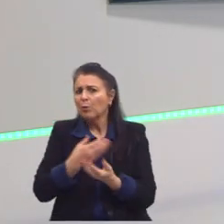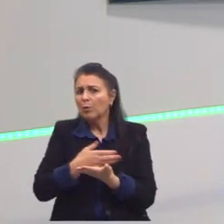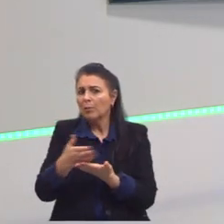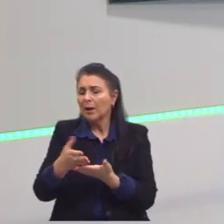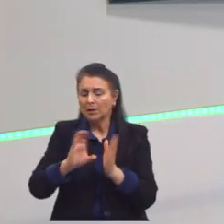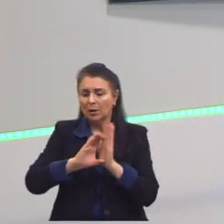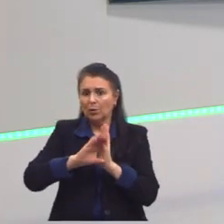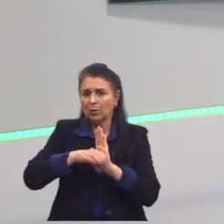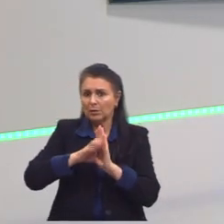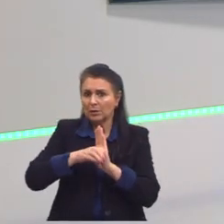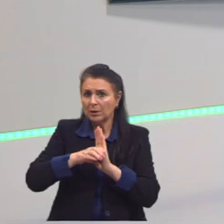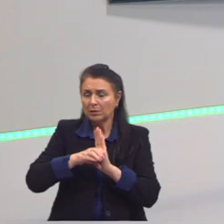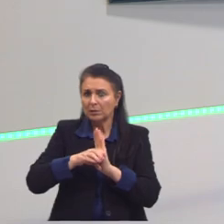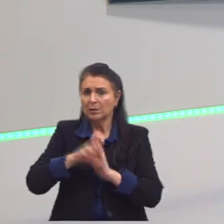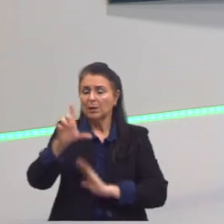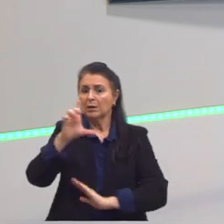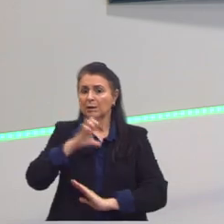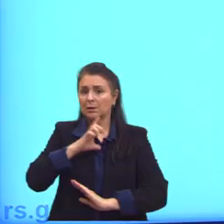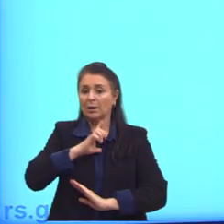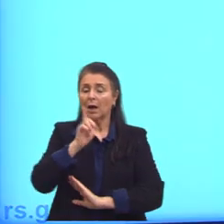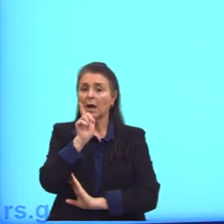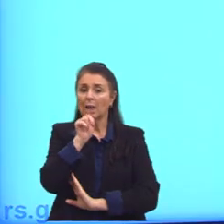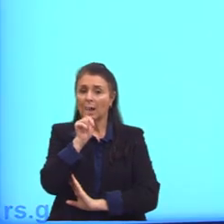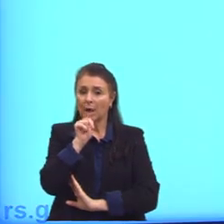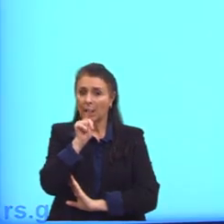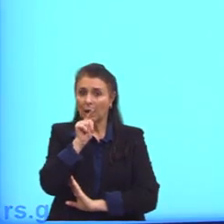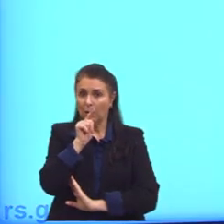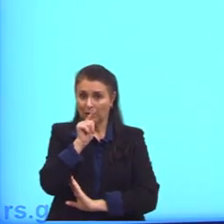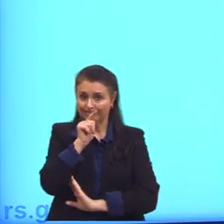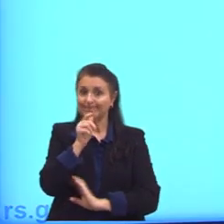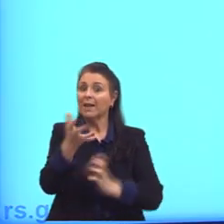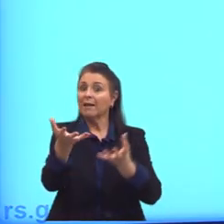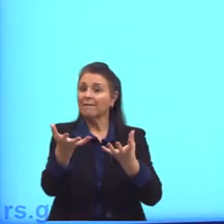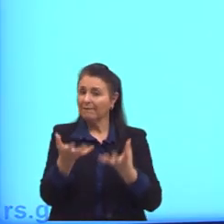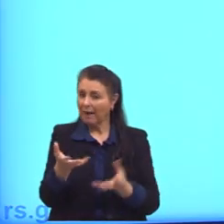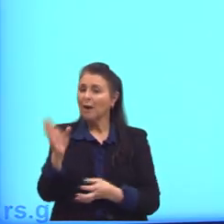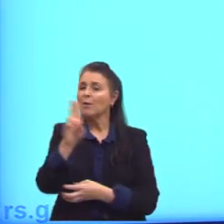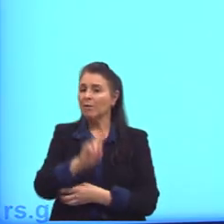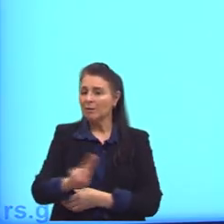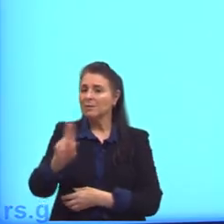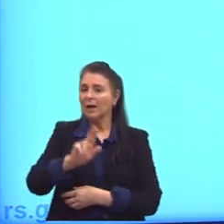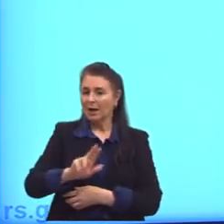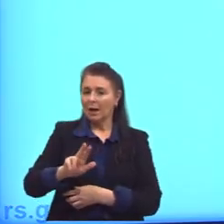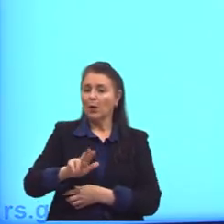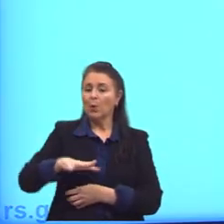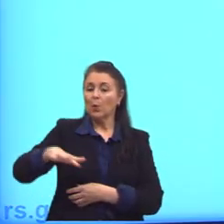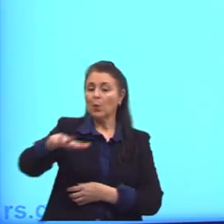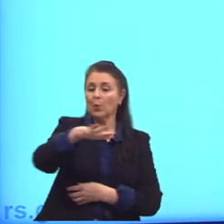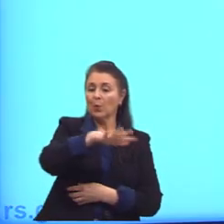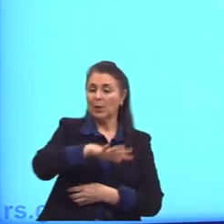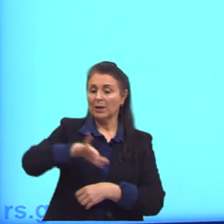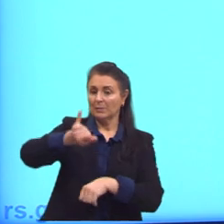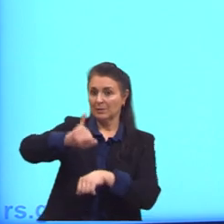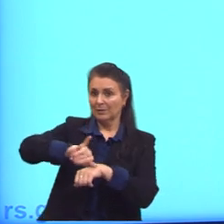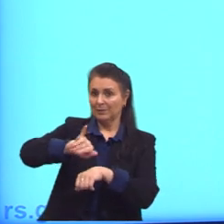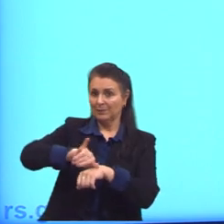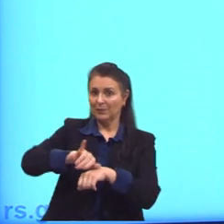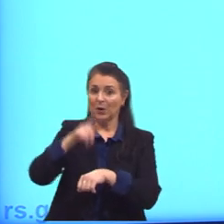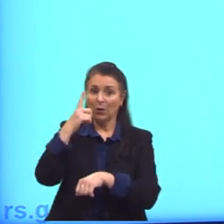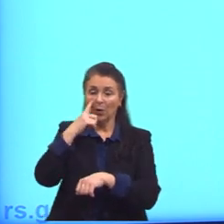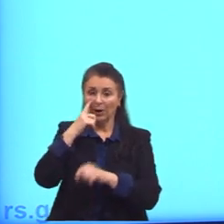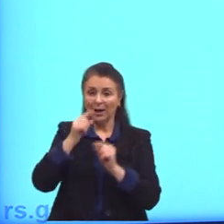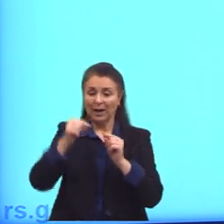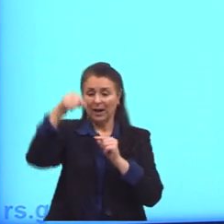ela vem o conselho a gente tem então a água que quer ocupar o espaço desse objeto aqui nós já acaba botando essas